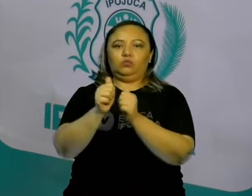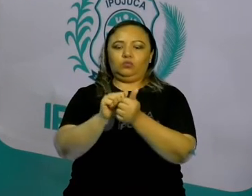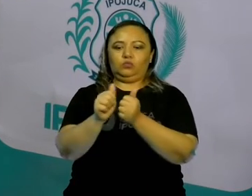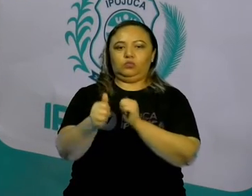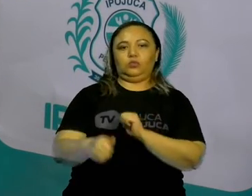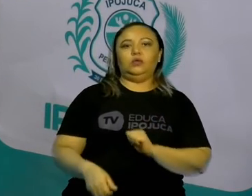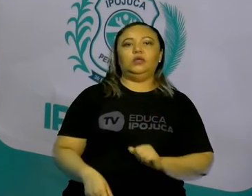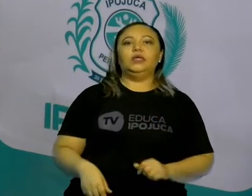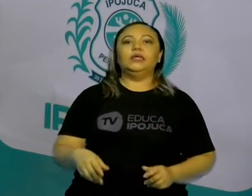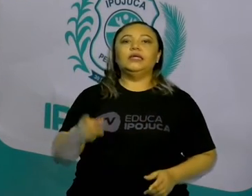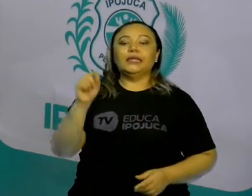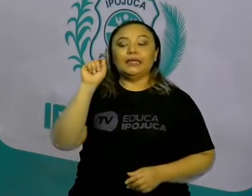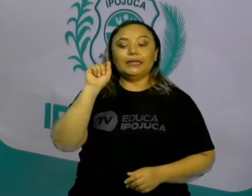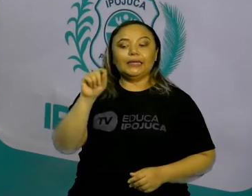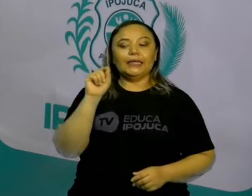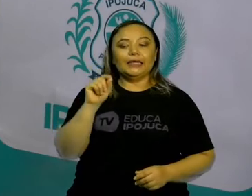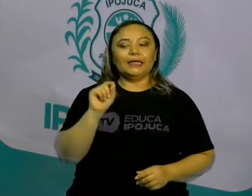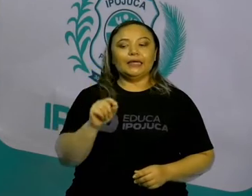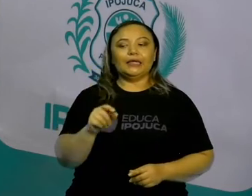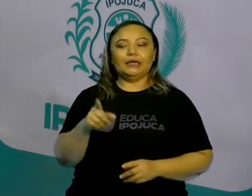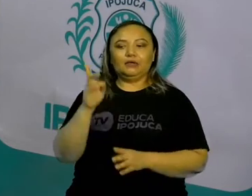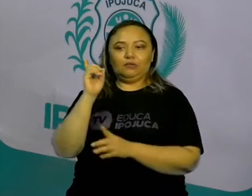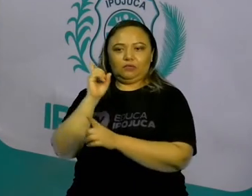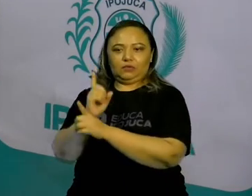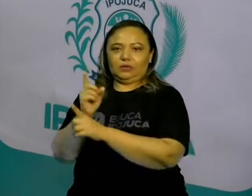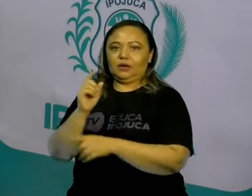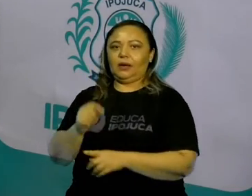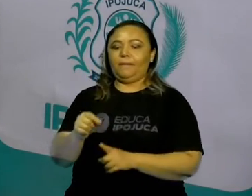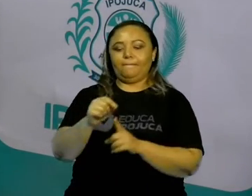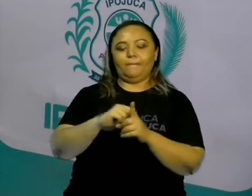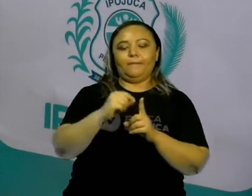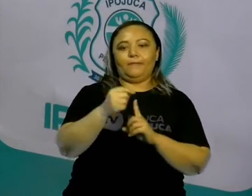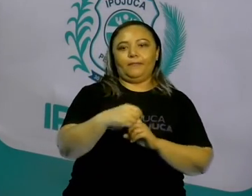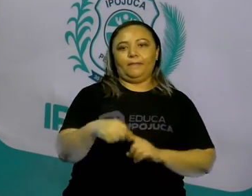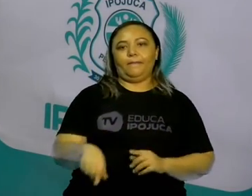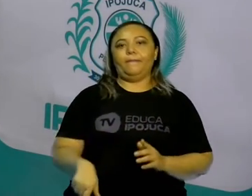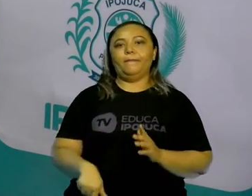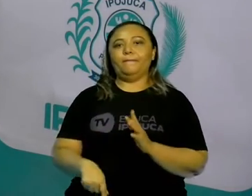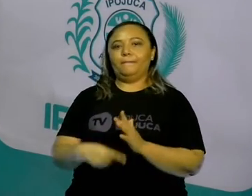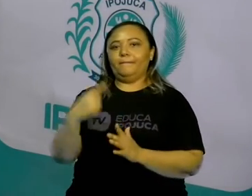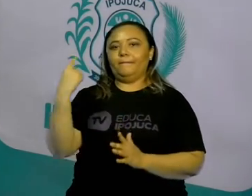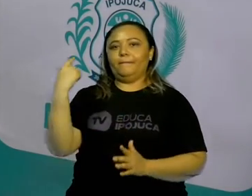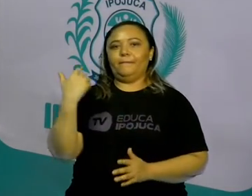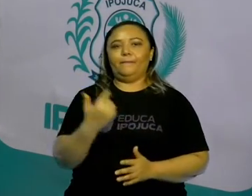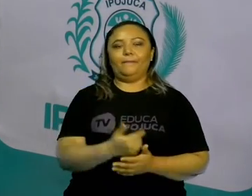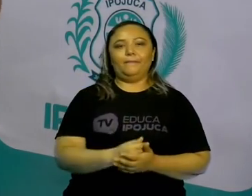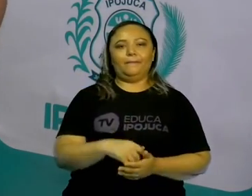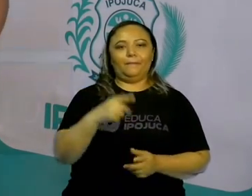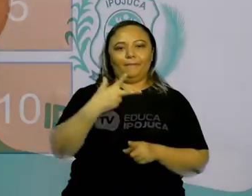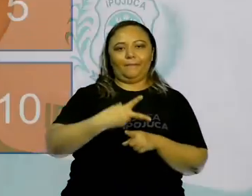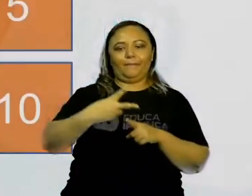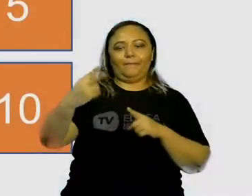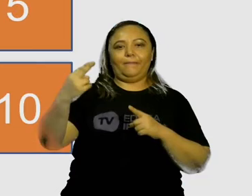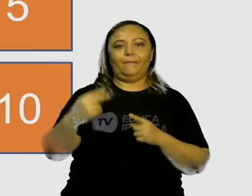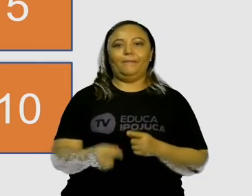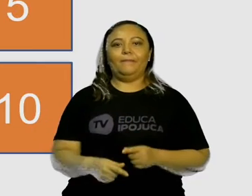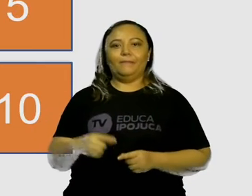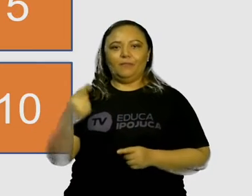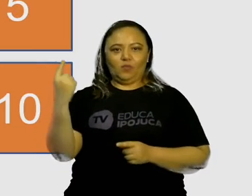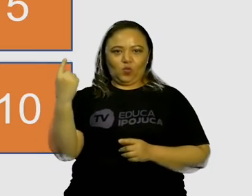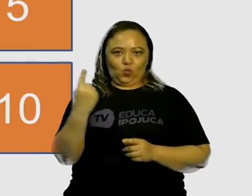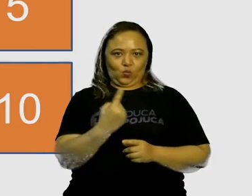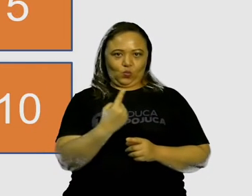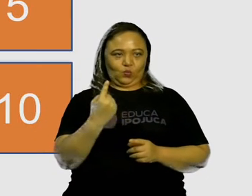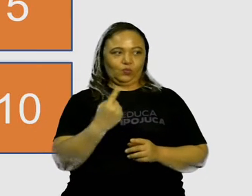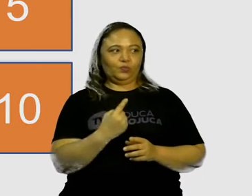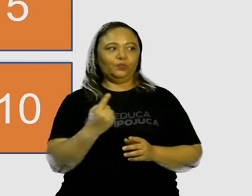acertar mais bananas Primeiro tá certo então vamos lá quadro Inicial É esse aqui aí tava número